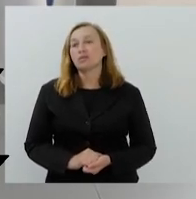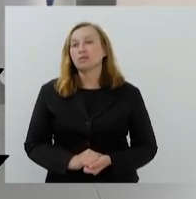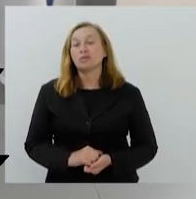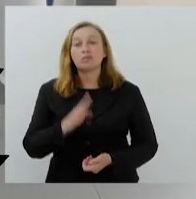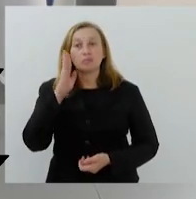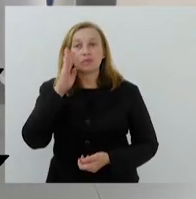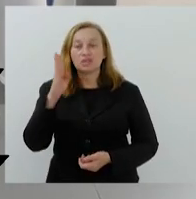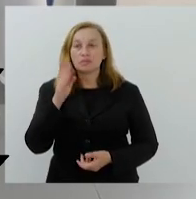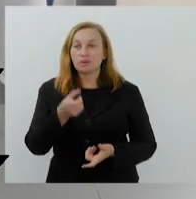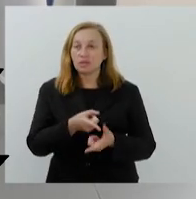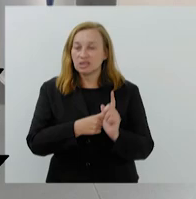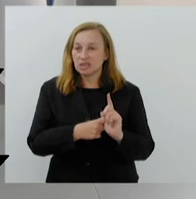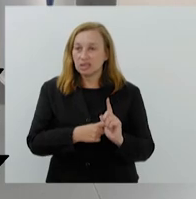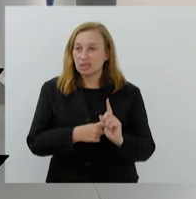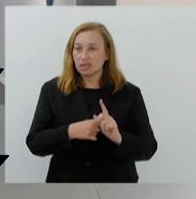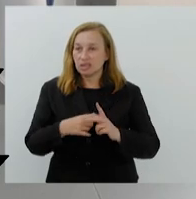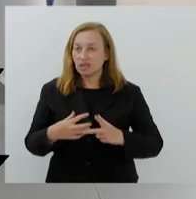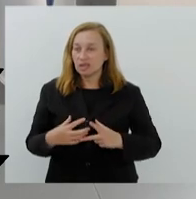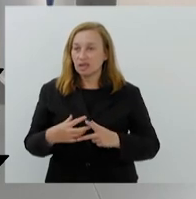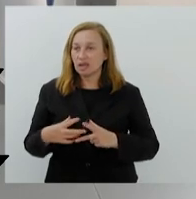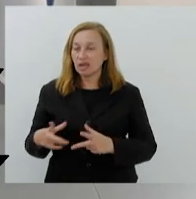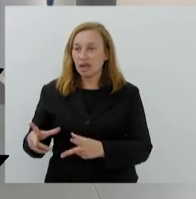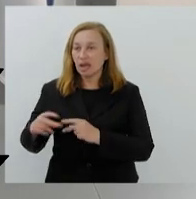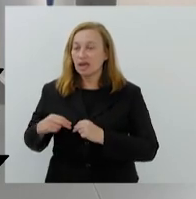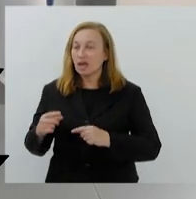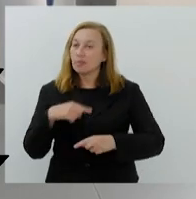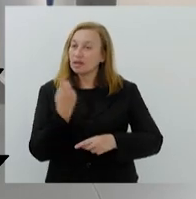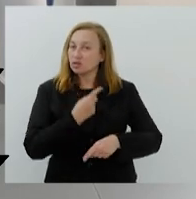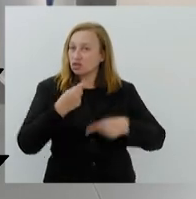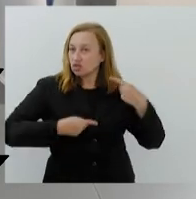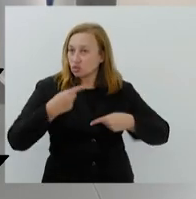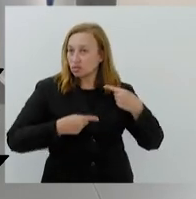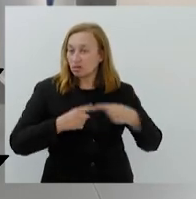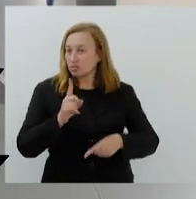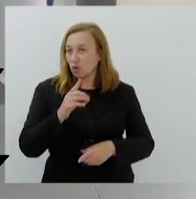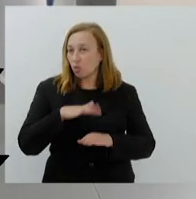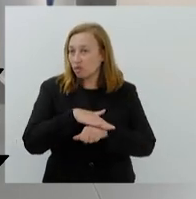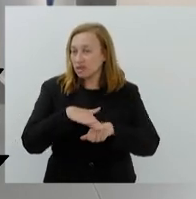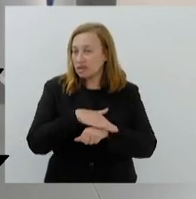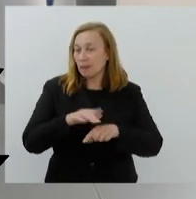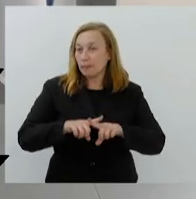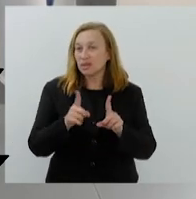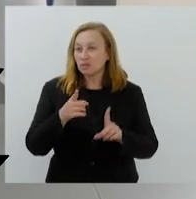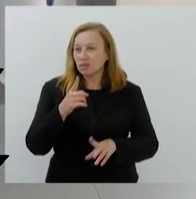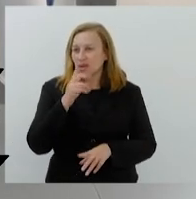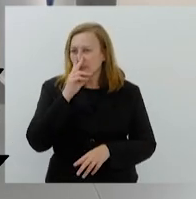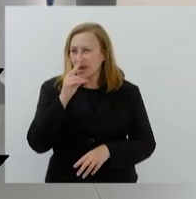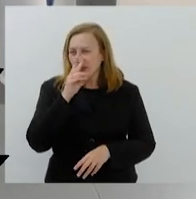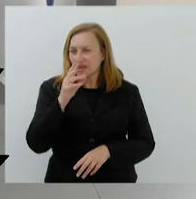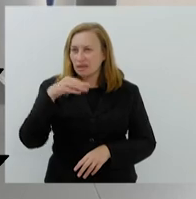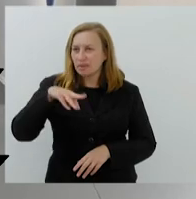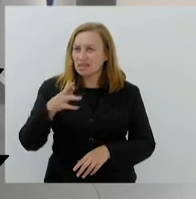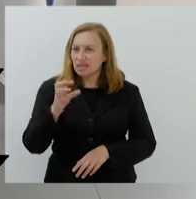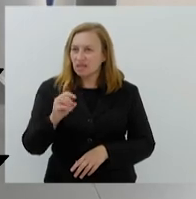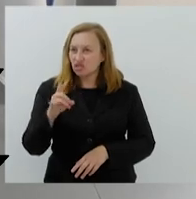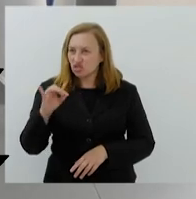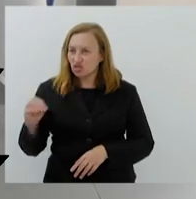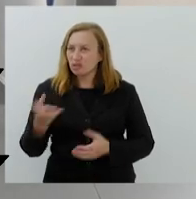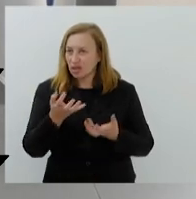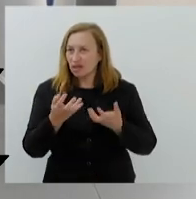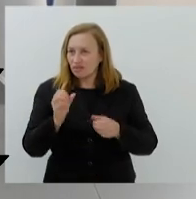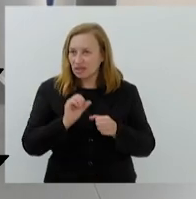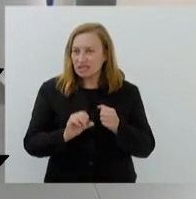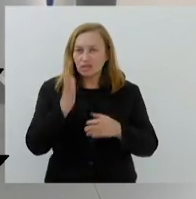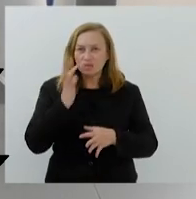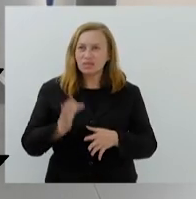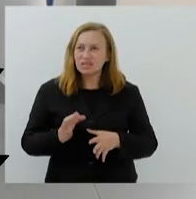ele herda... O intuito, assim, para a nossa discussão, o que me parece, eu não conversei com o autor, mas o que parece que o deputado Marcelo Dino quer fazer... Eu não sei se